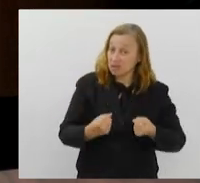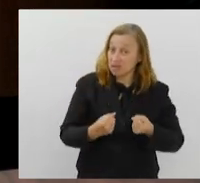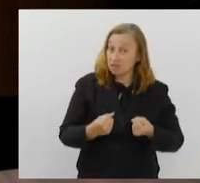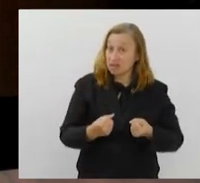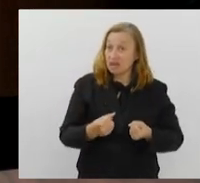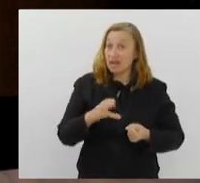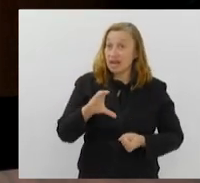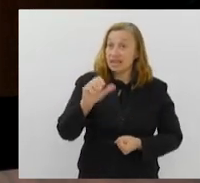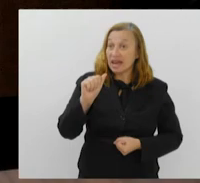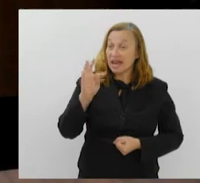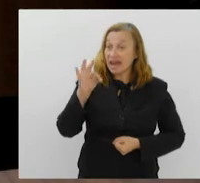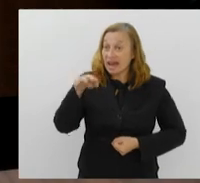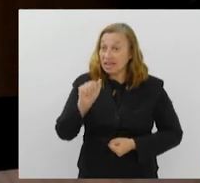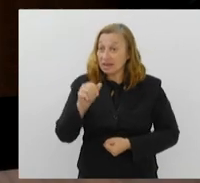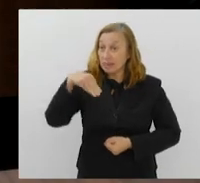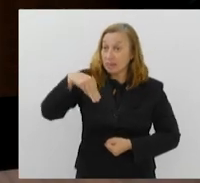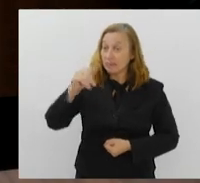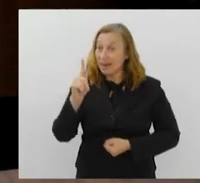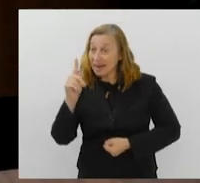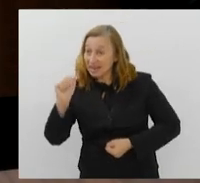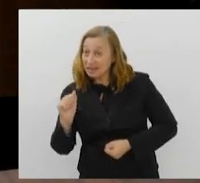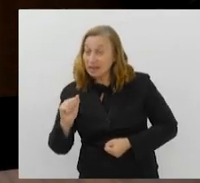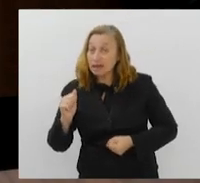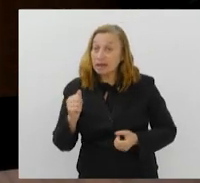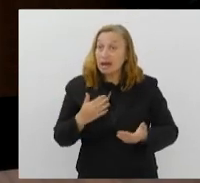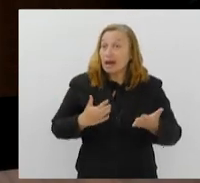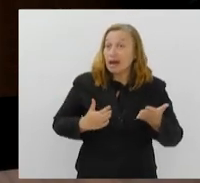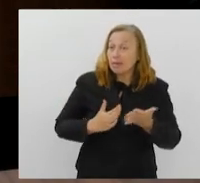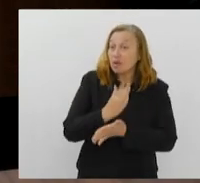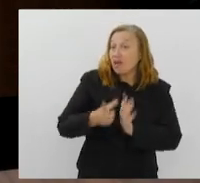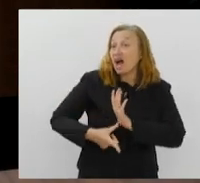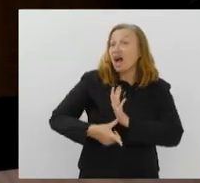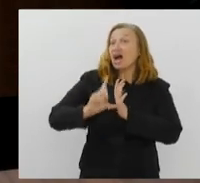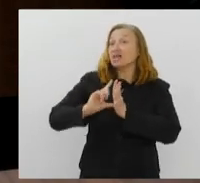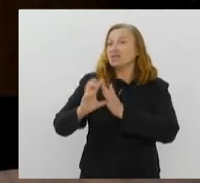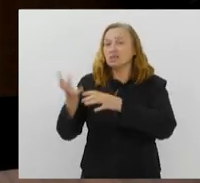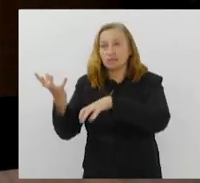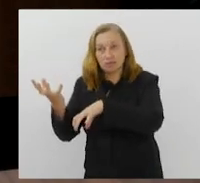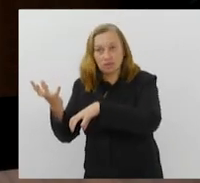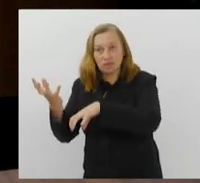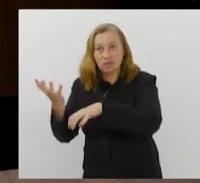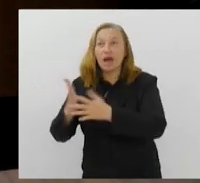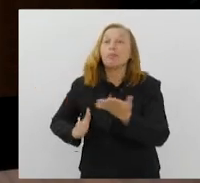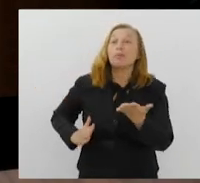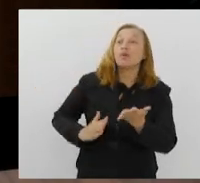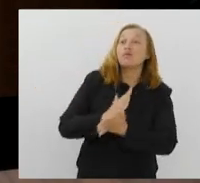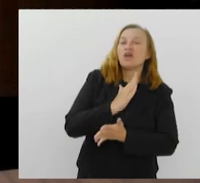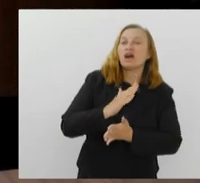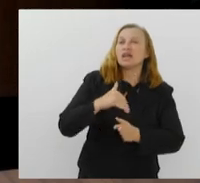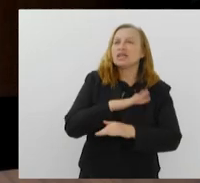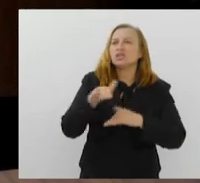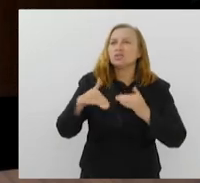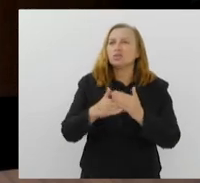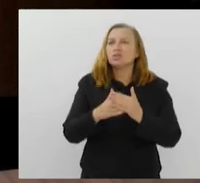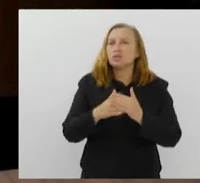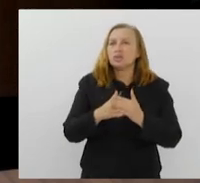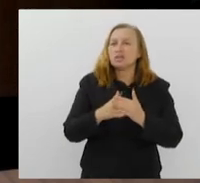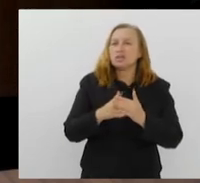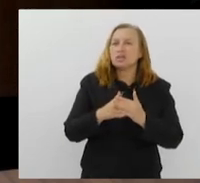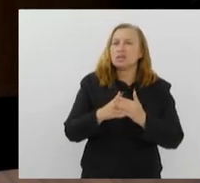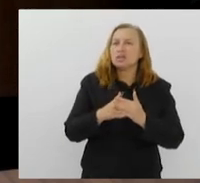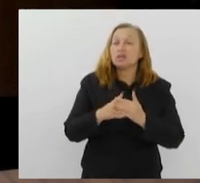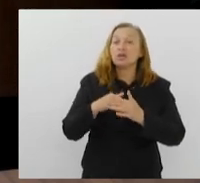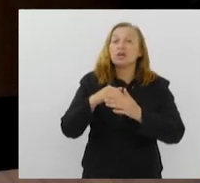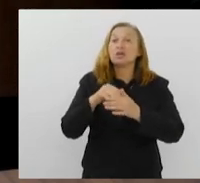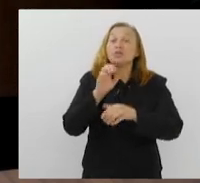lá, que aprovar, antes do Congresso aprovar, aprovar em todas as unidades da